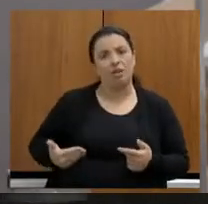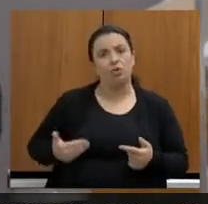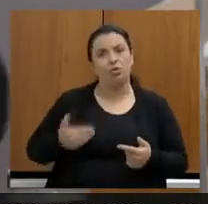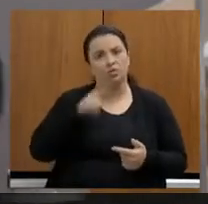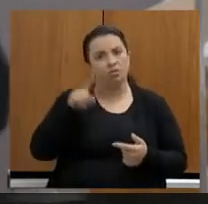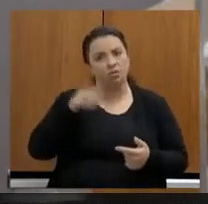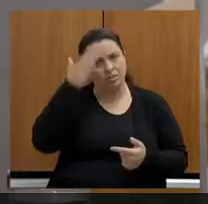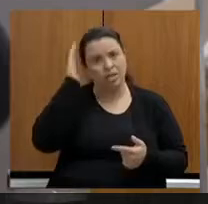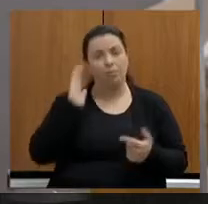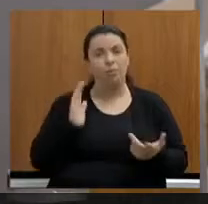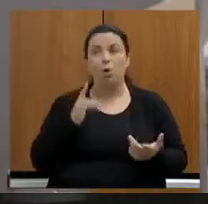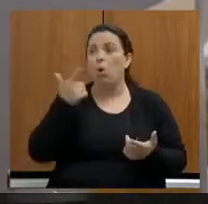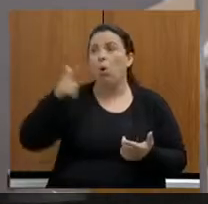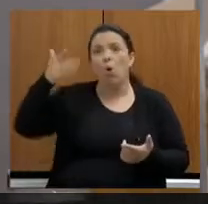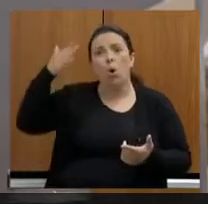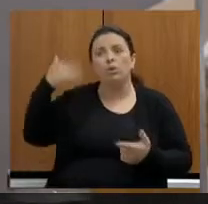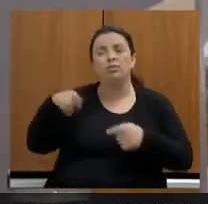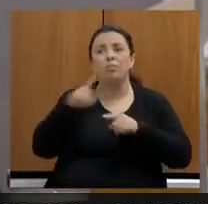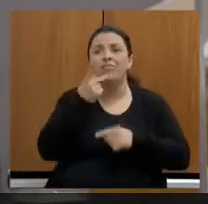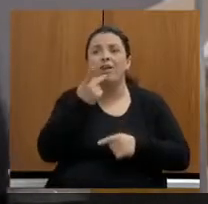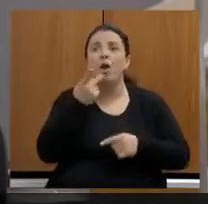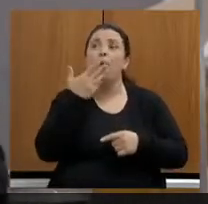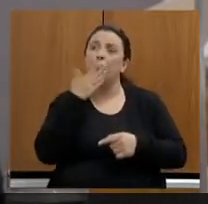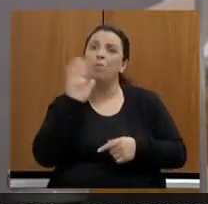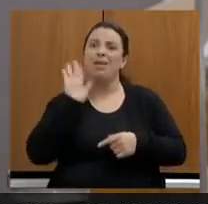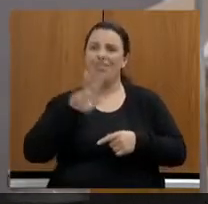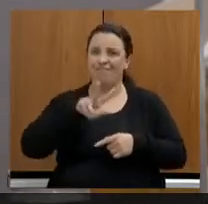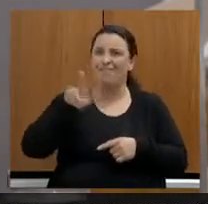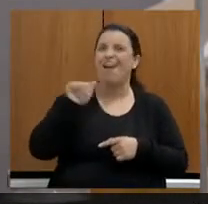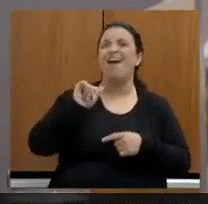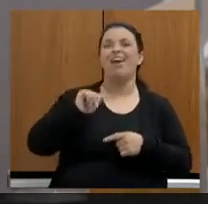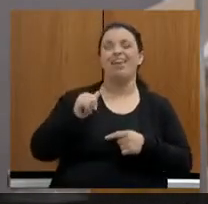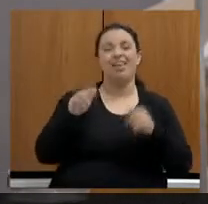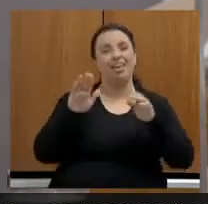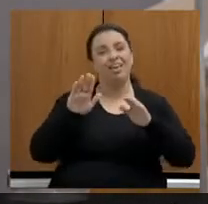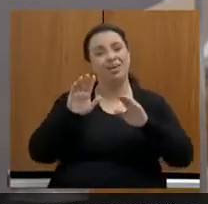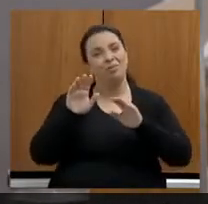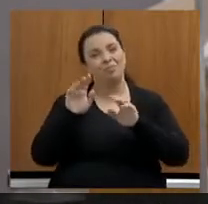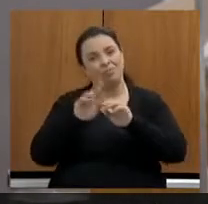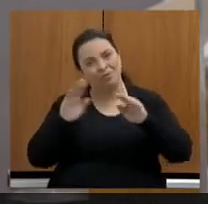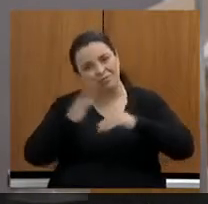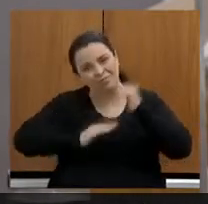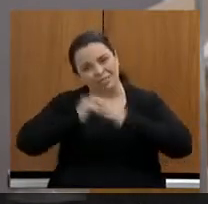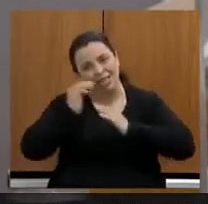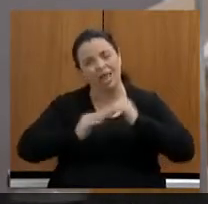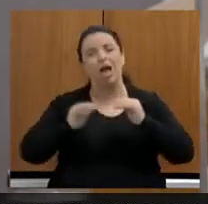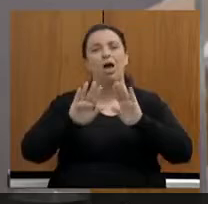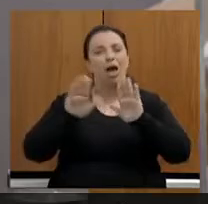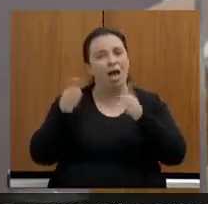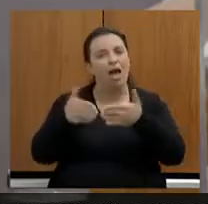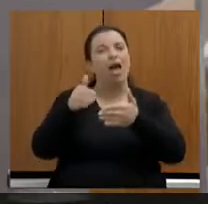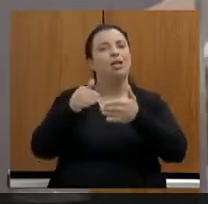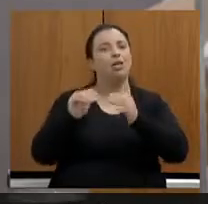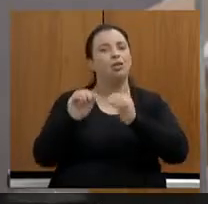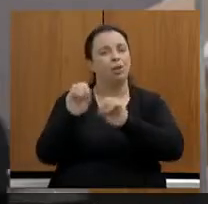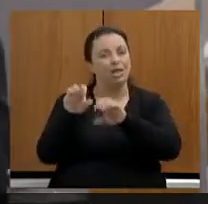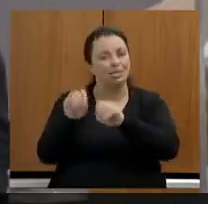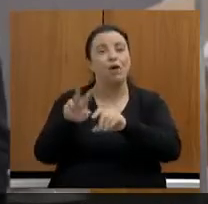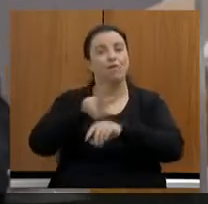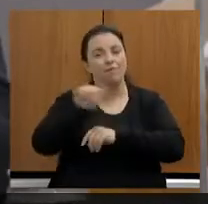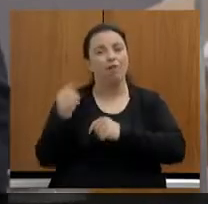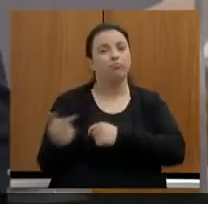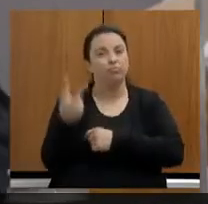educação eu acho que tá aí para todo mundo ver aqui não valorizou É só perguntar os professores ganhou uma média de pouco mais r$ 2000 isso é